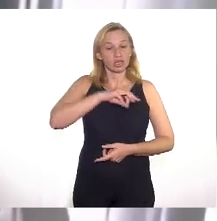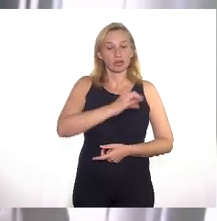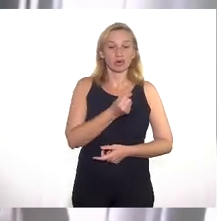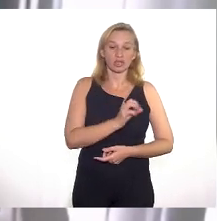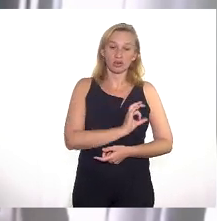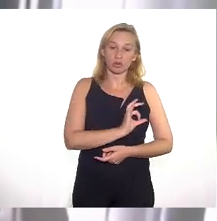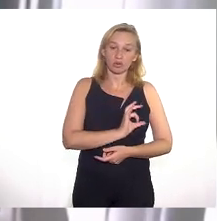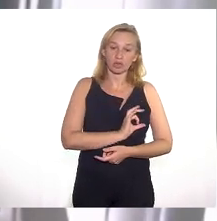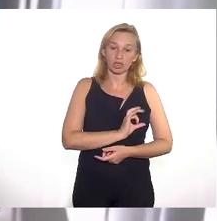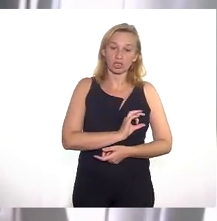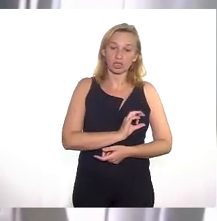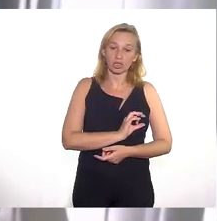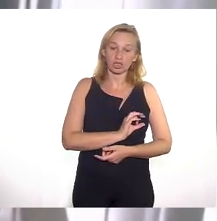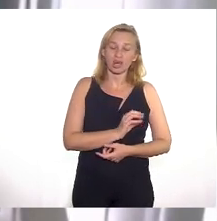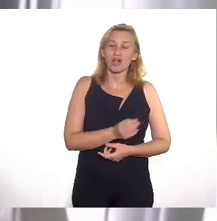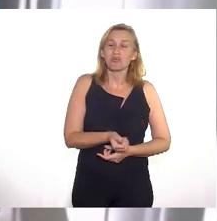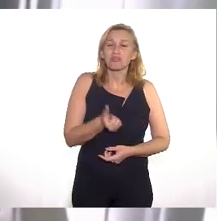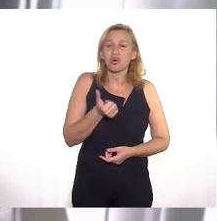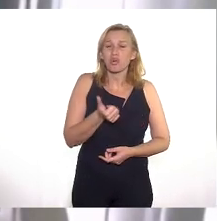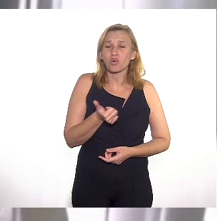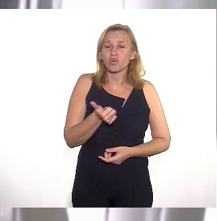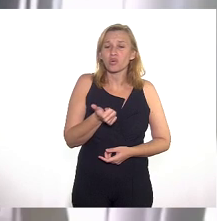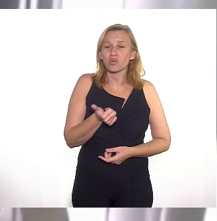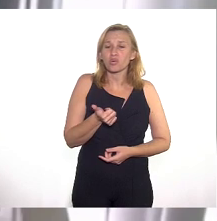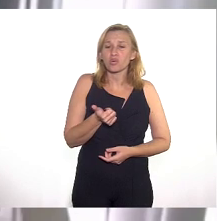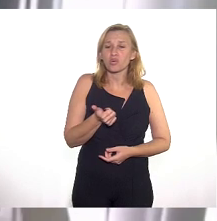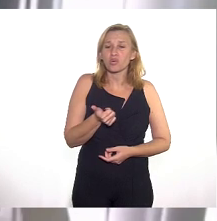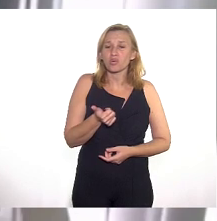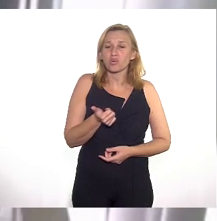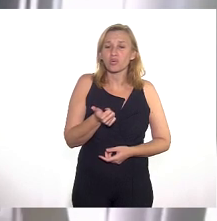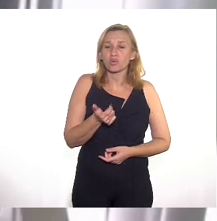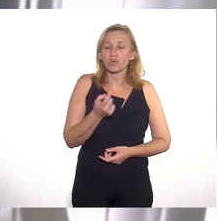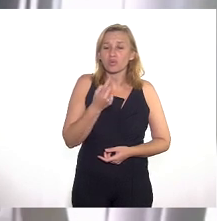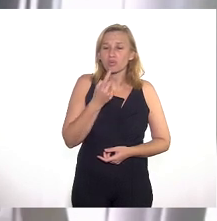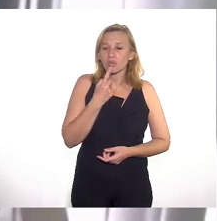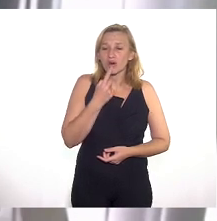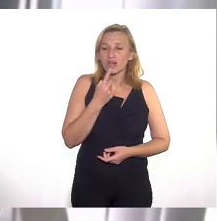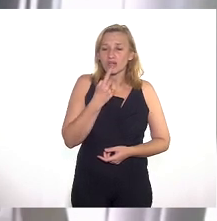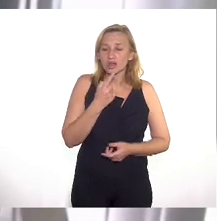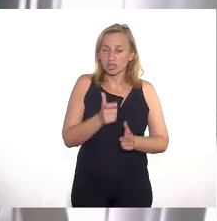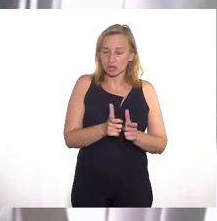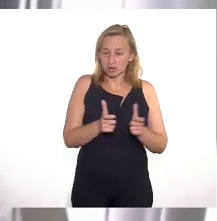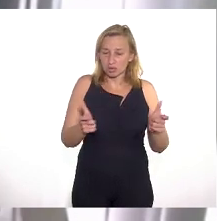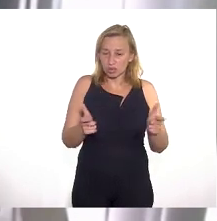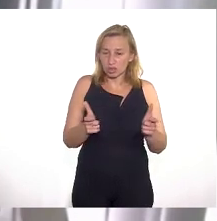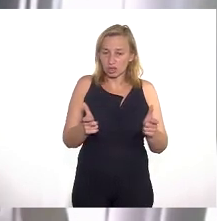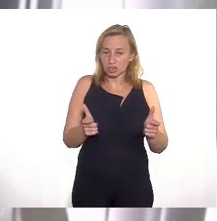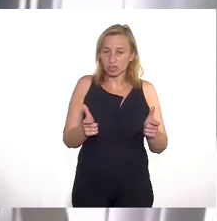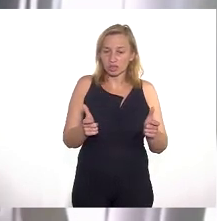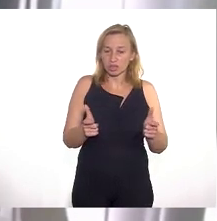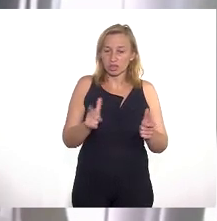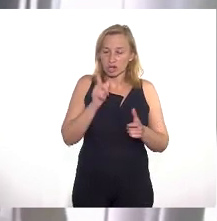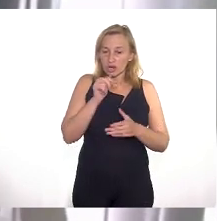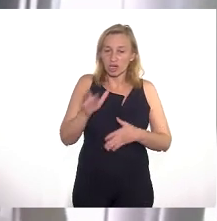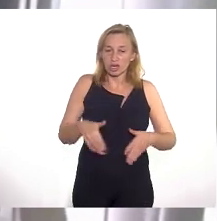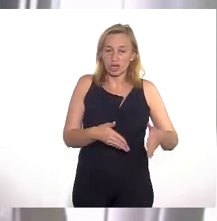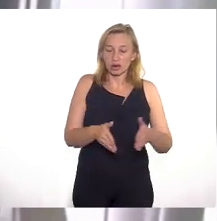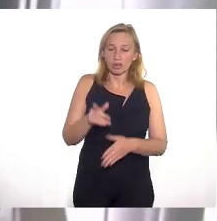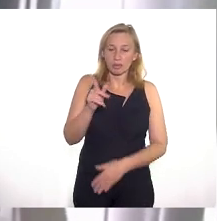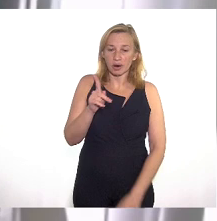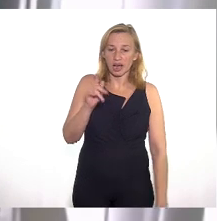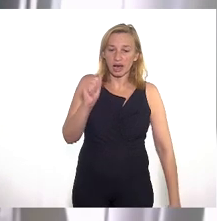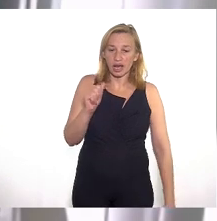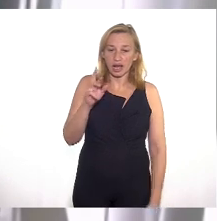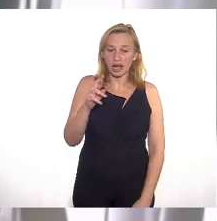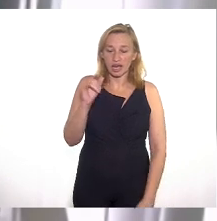está a poucos passos de um dos grandes pulmões do Rio de Janeiro, que é o Rio Paraíba do Sul, a gente percebe com maior clareza